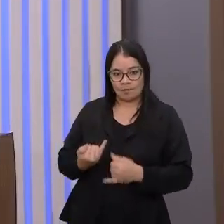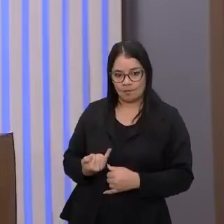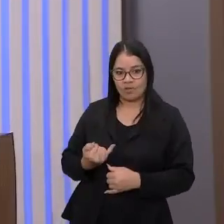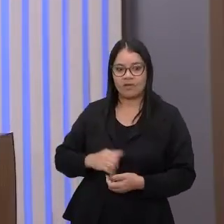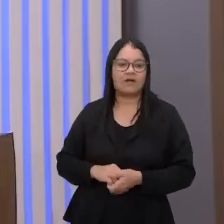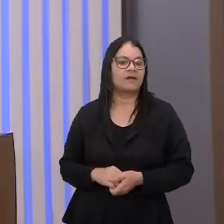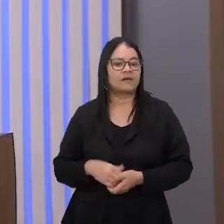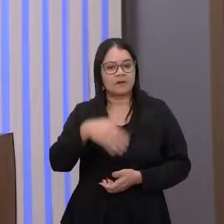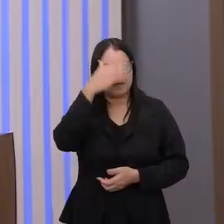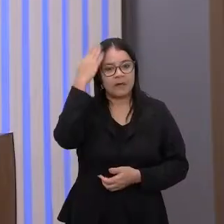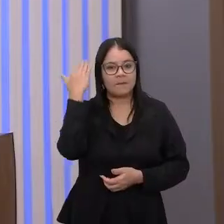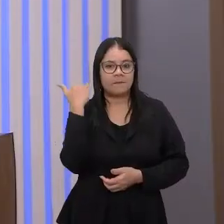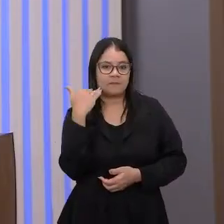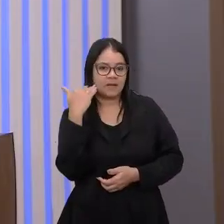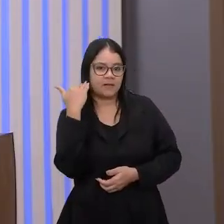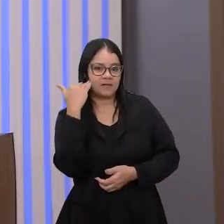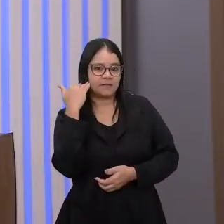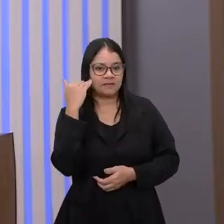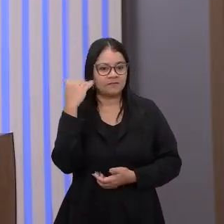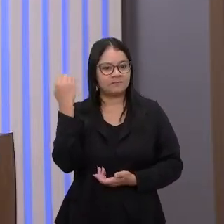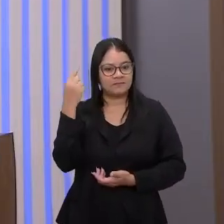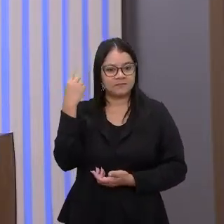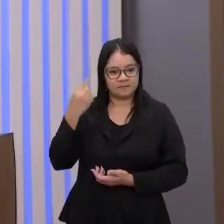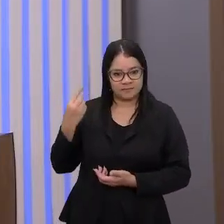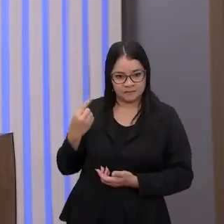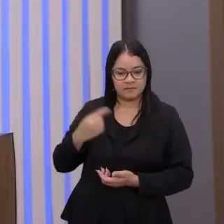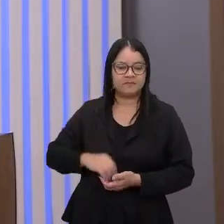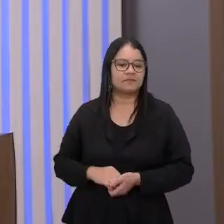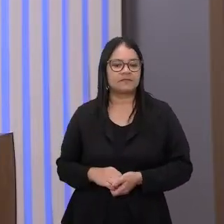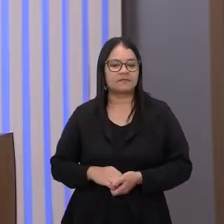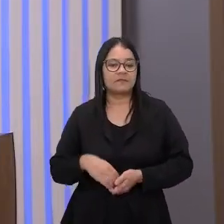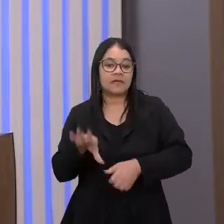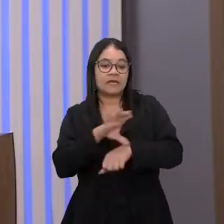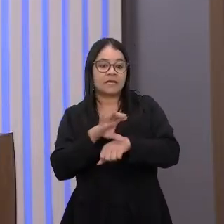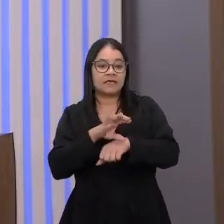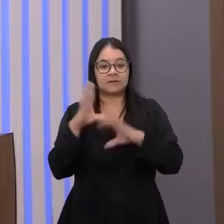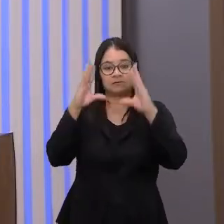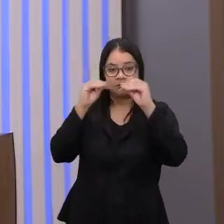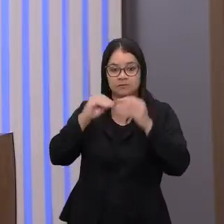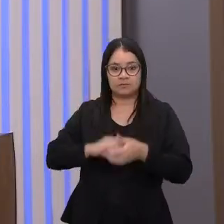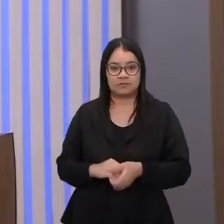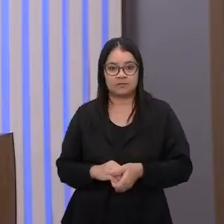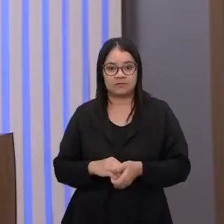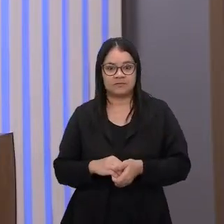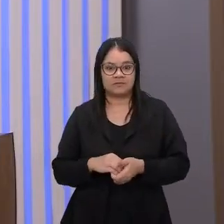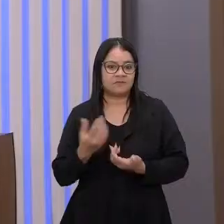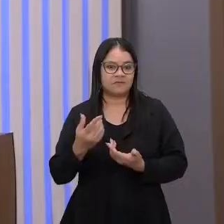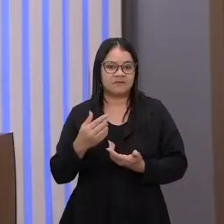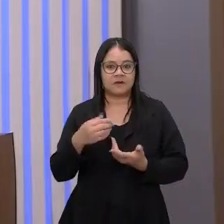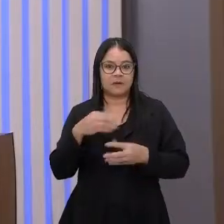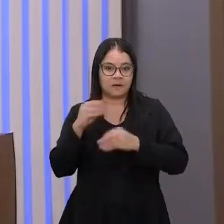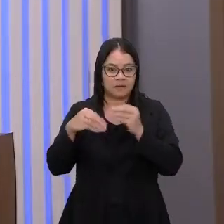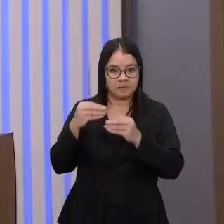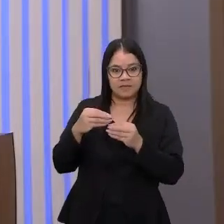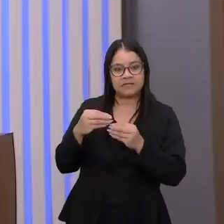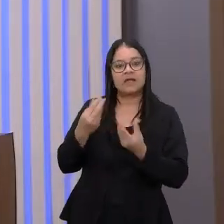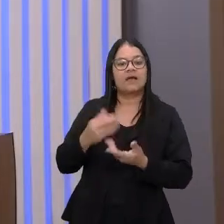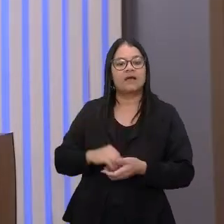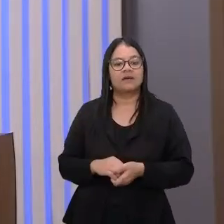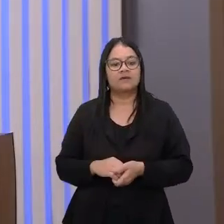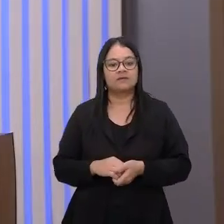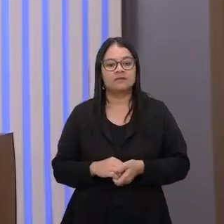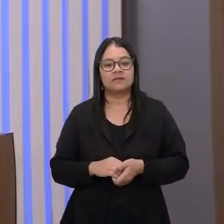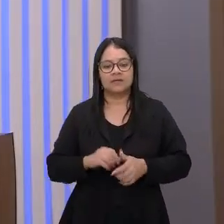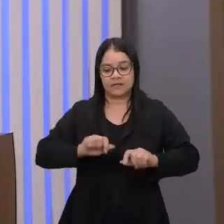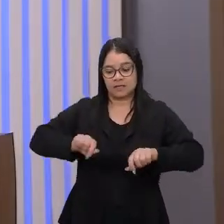tenho cabelo médio ondulado com castanho escuro, com mechas loiras. Estou vestindo uma camiseta preta e